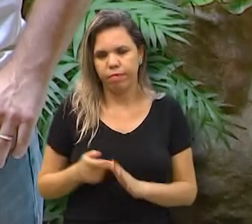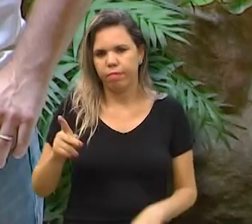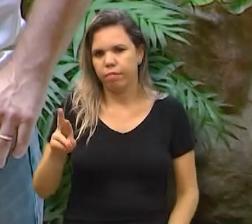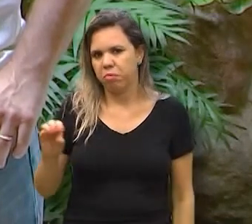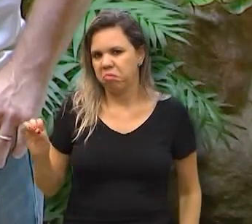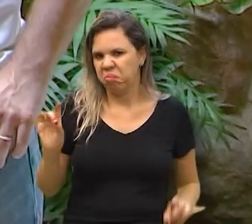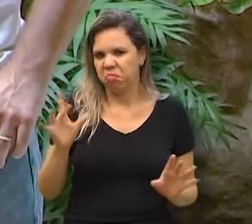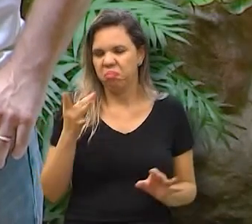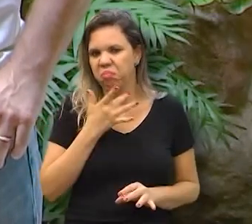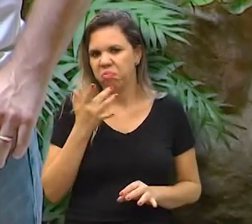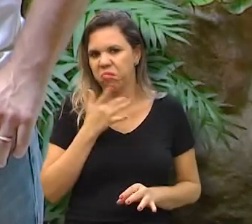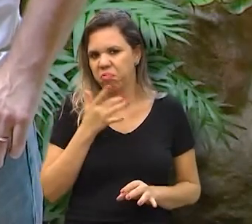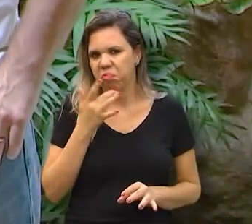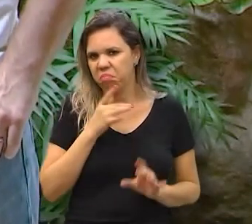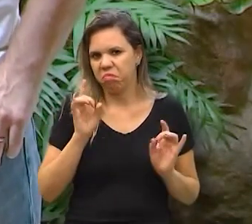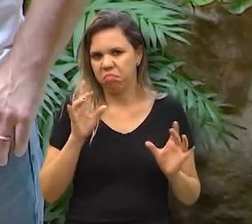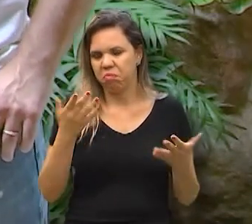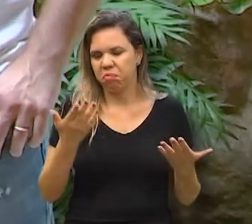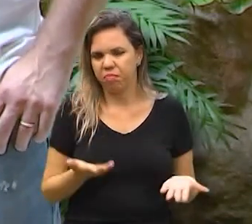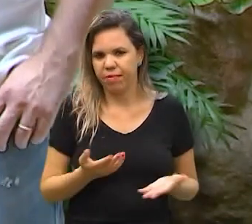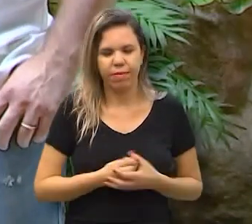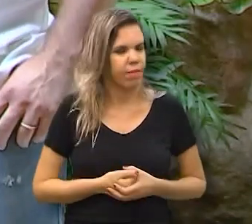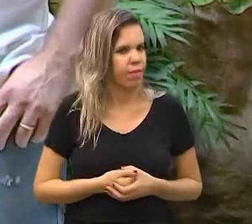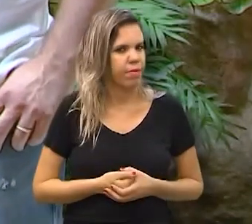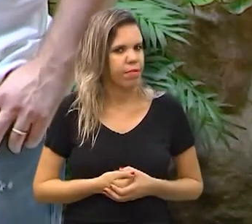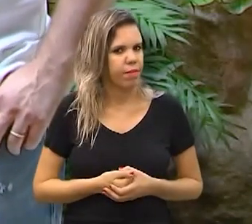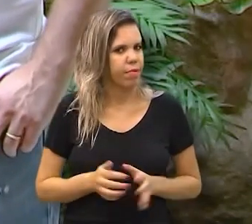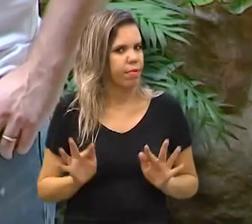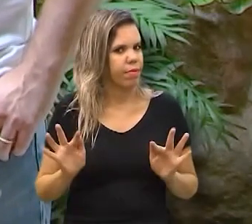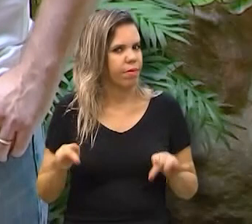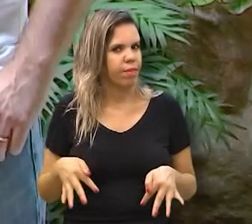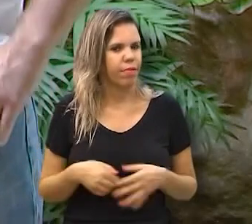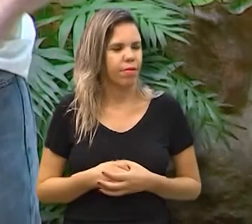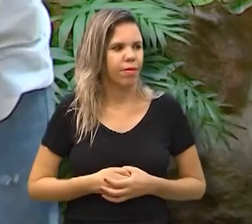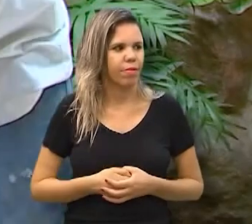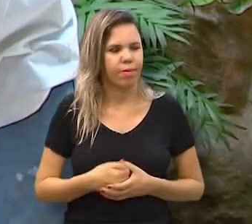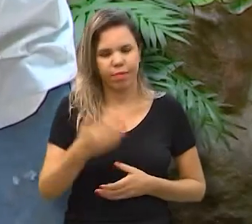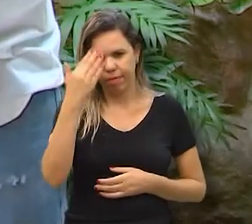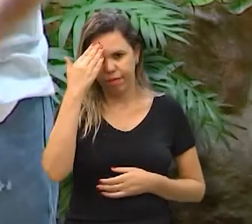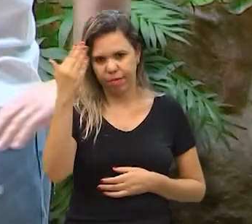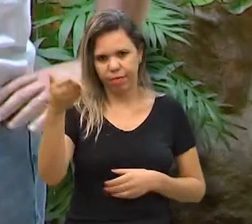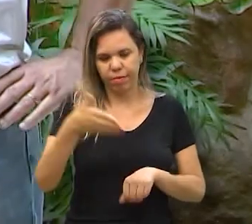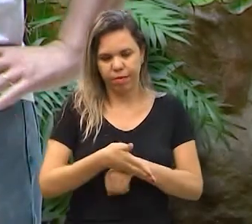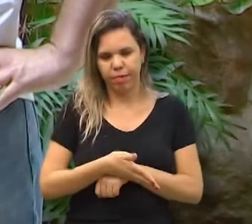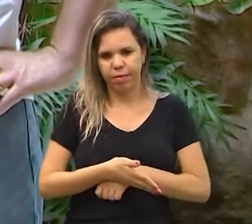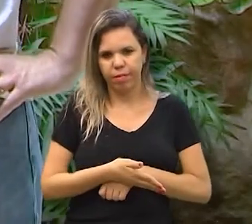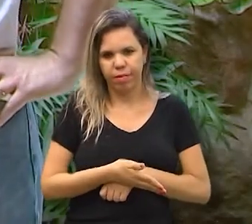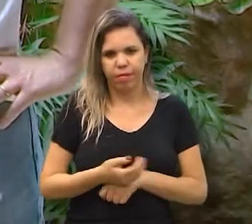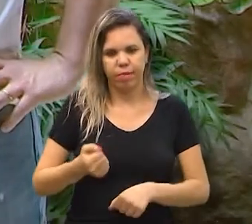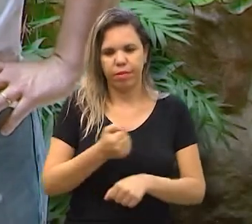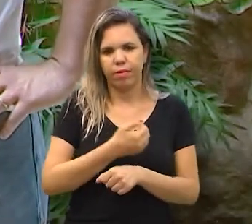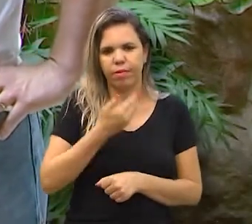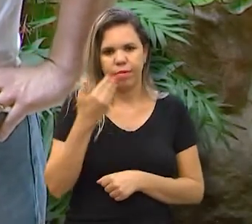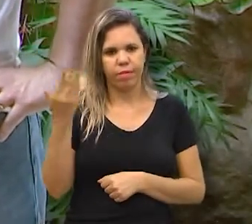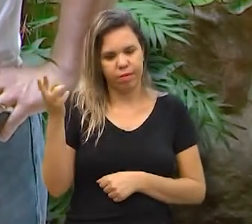alho poró deu todo o tchan aqui pro prato, né? Então, agora sim posso encerrar. Né? Quero agradecer a participação aqui